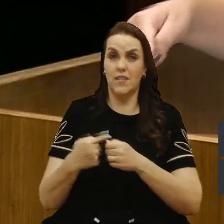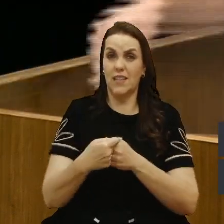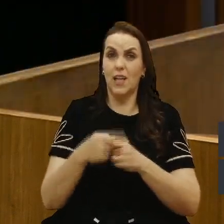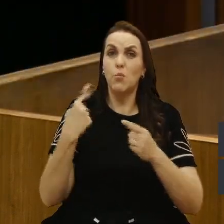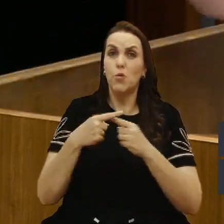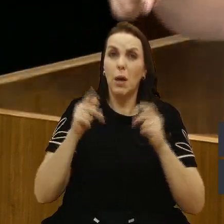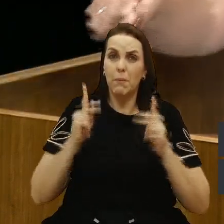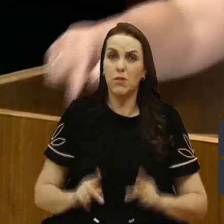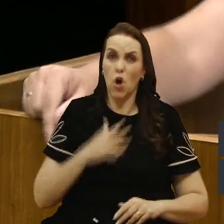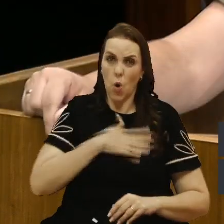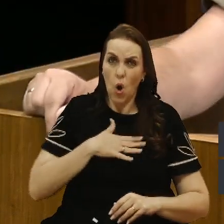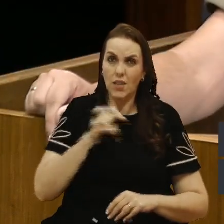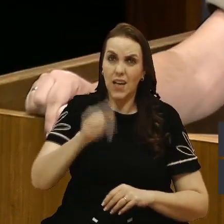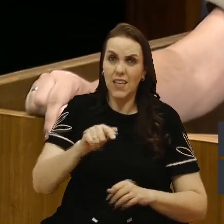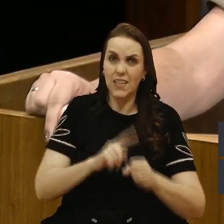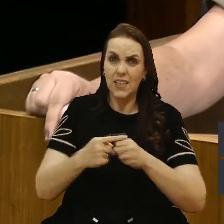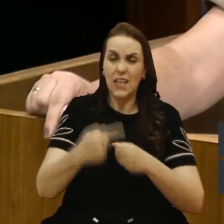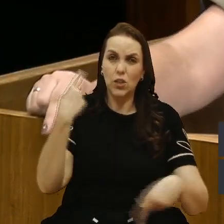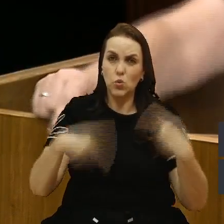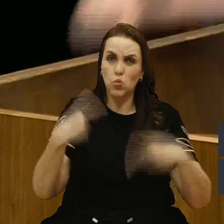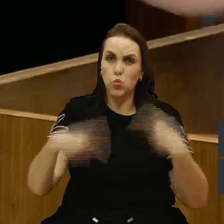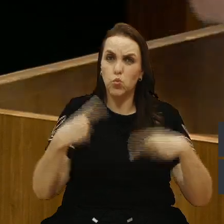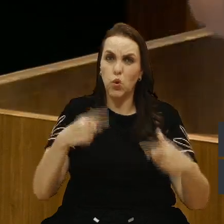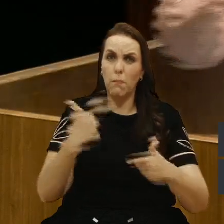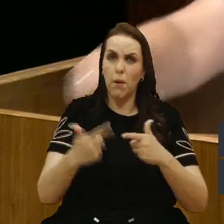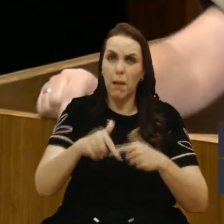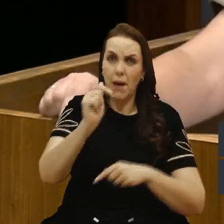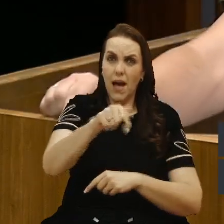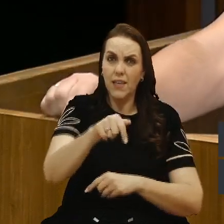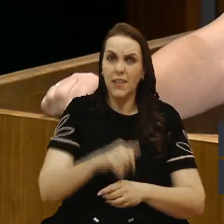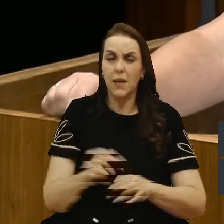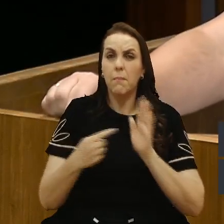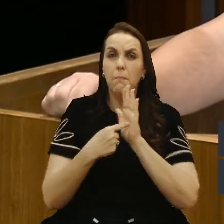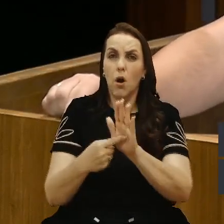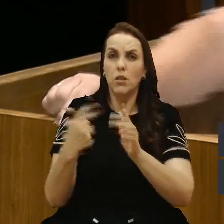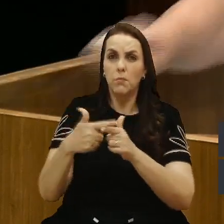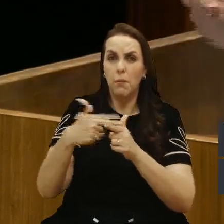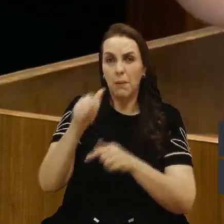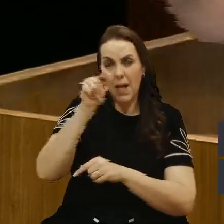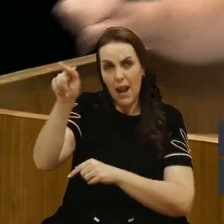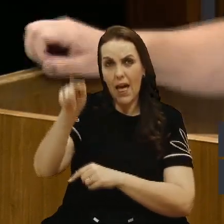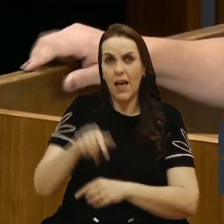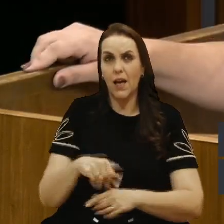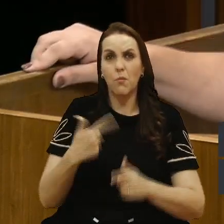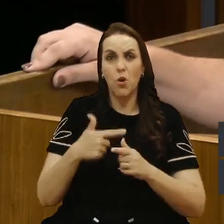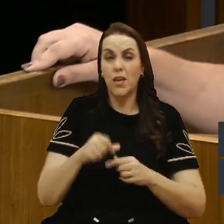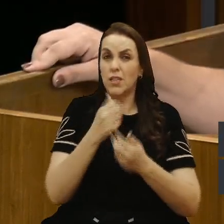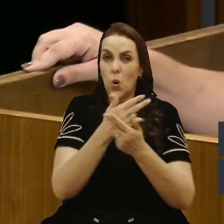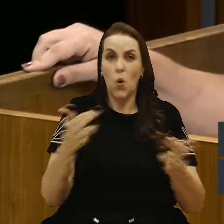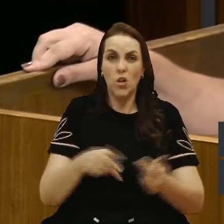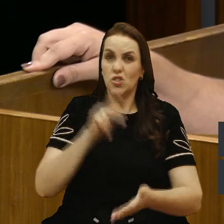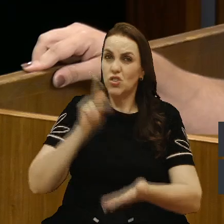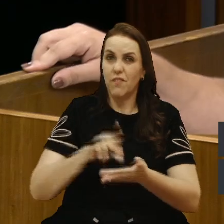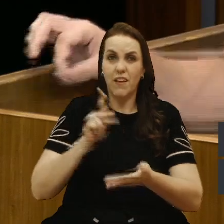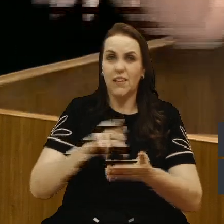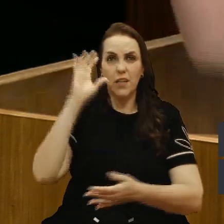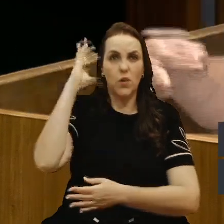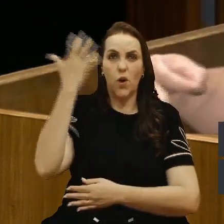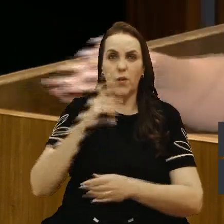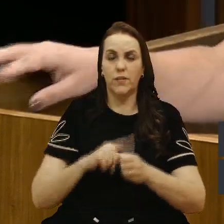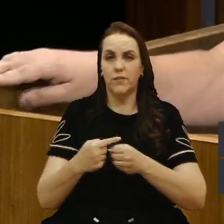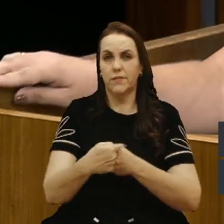gosta da cidade, vem aqui e discute os problemas da cidade. Vai lá e mostra os problemas da cidade. Porque senão as coisas realmente não acontecem no